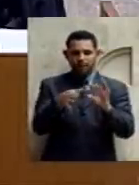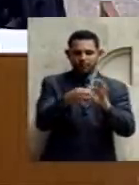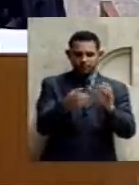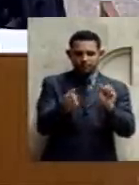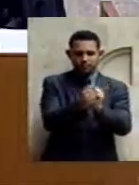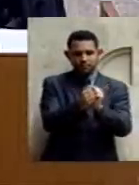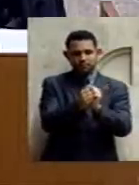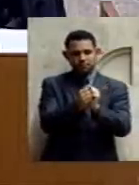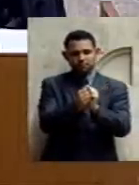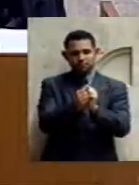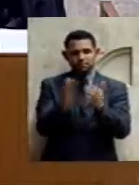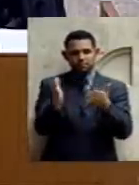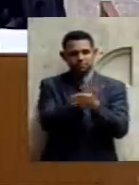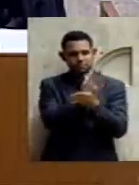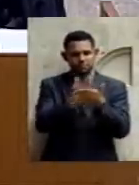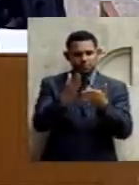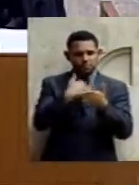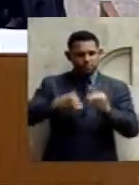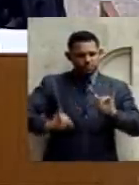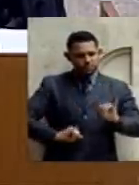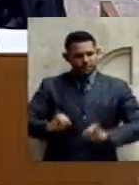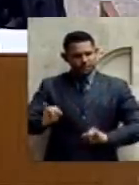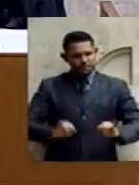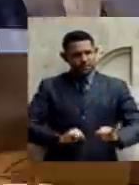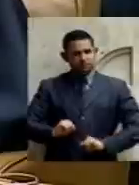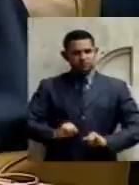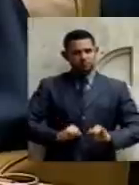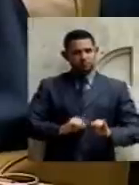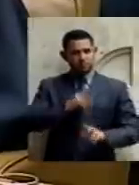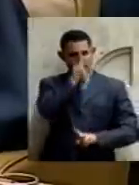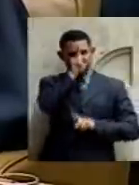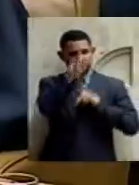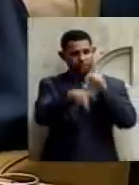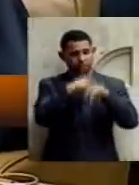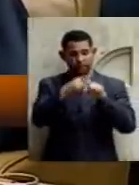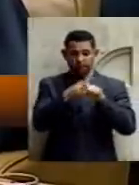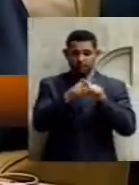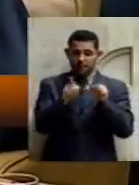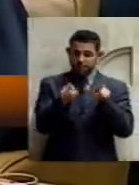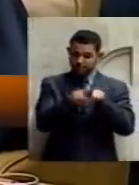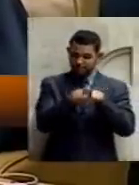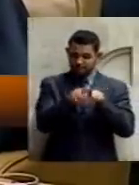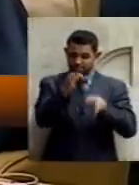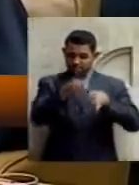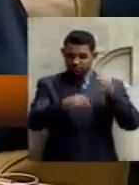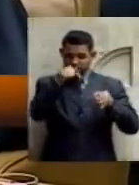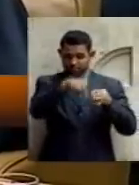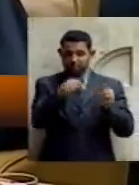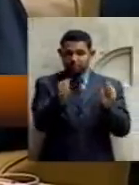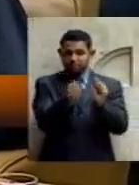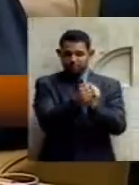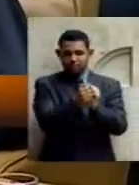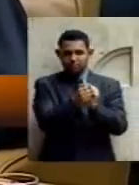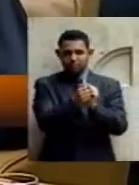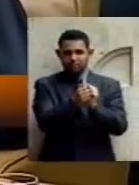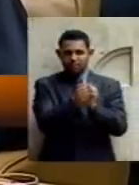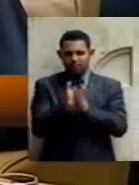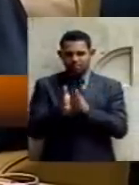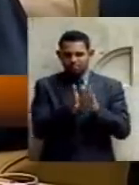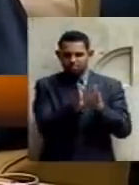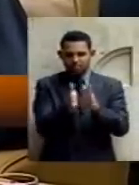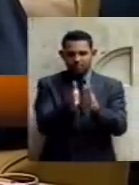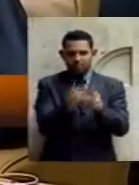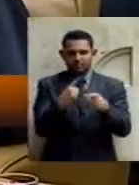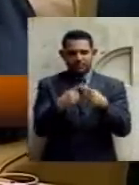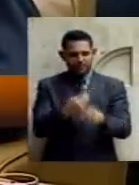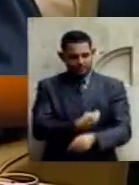por onde passam todas as misérias e aberrações, mas também trafegam nesse caminho, de mãos dadas,